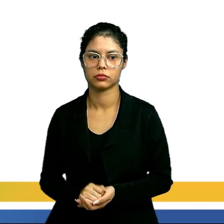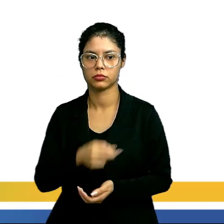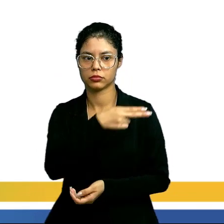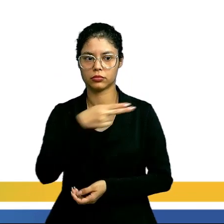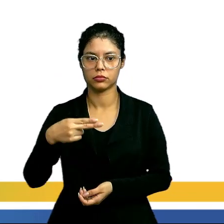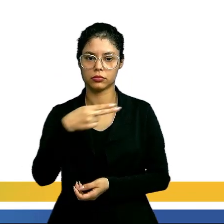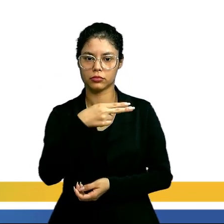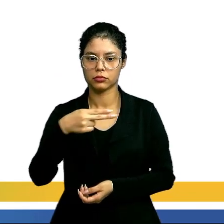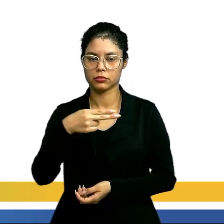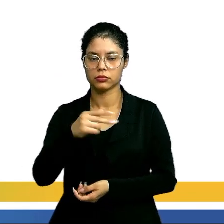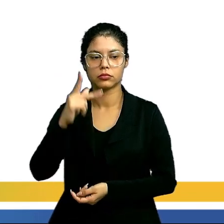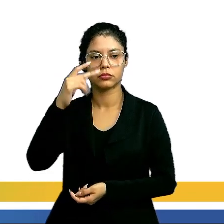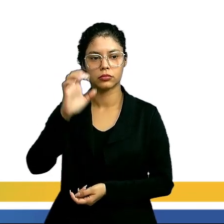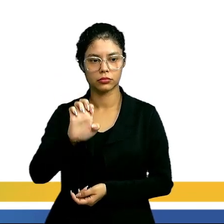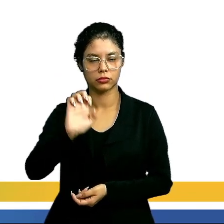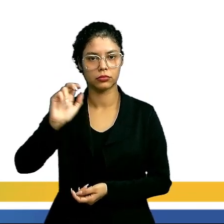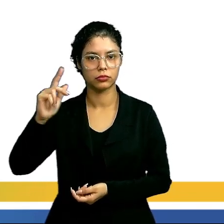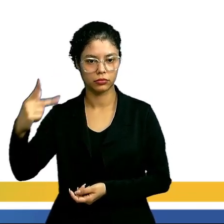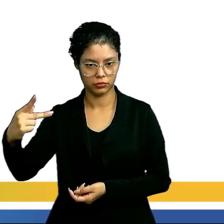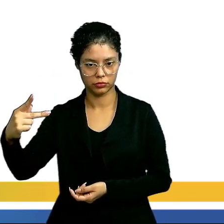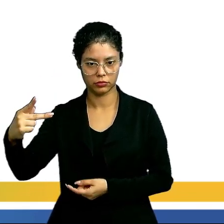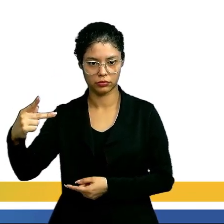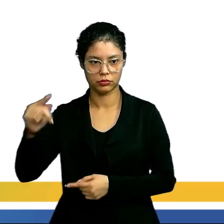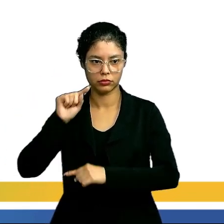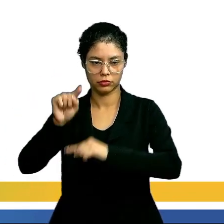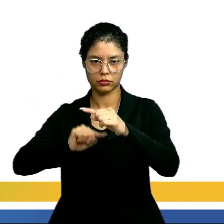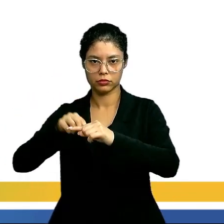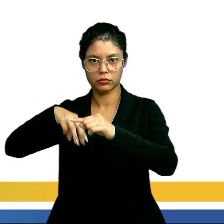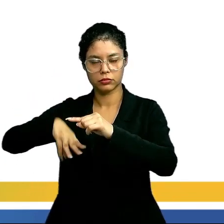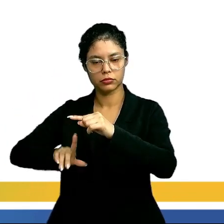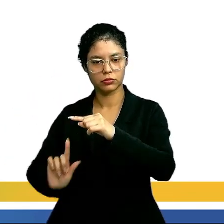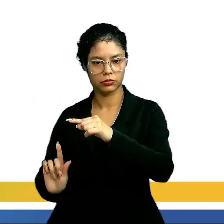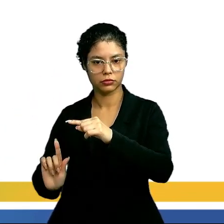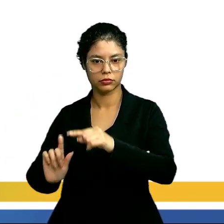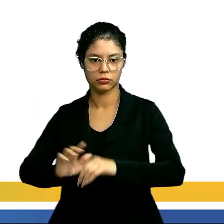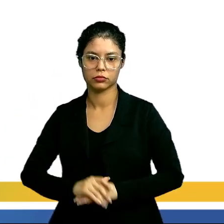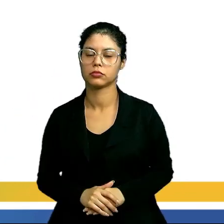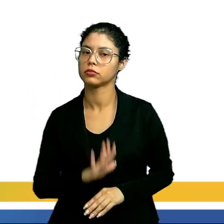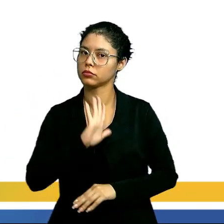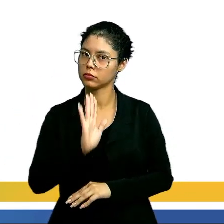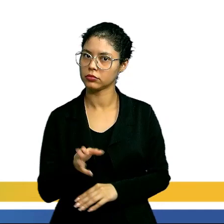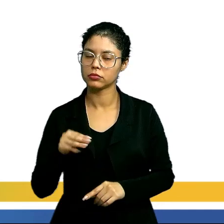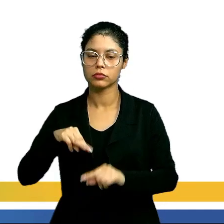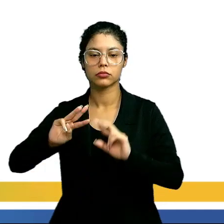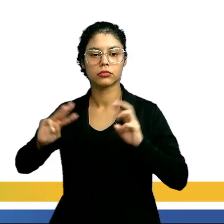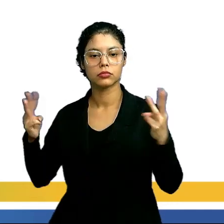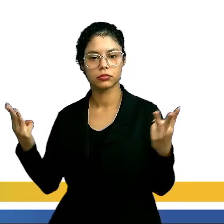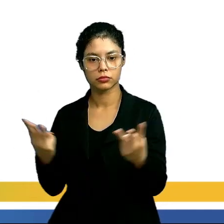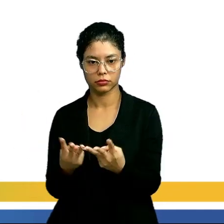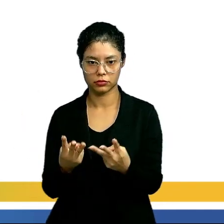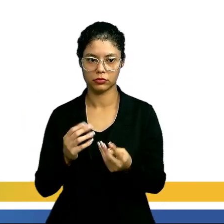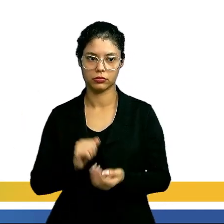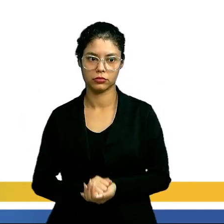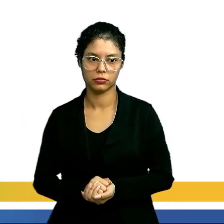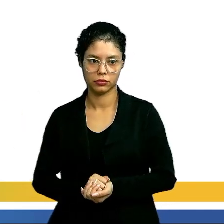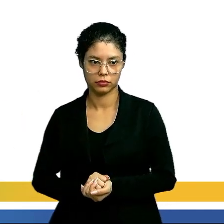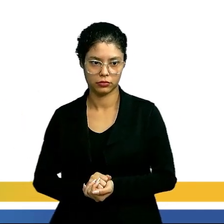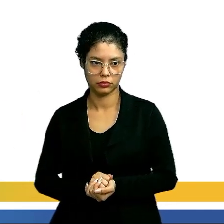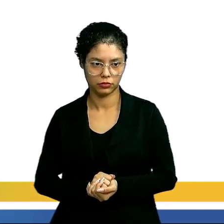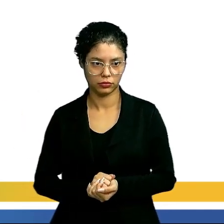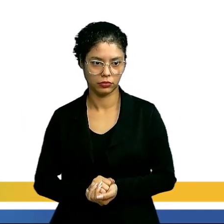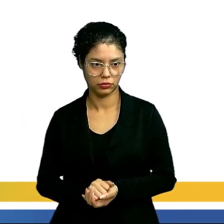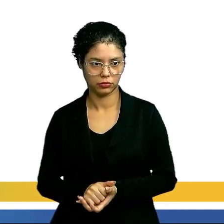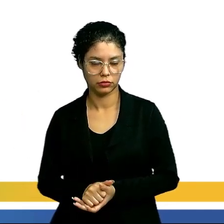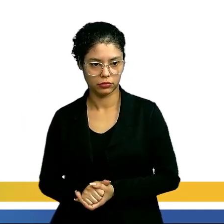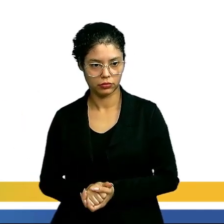que a energia potencial gravitacional vai ser dividida pela massa vezes a grama, já que a massa... Nossa, falei uma coisa